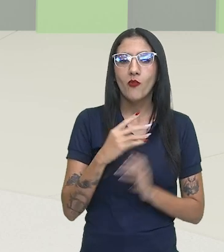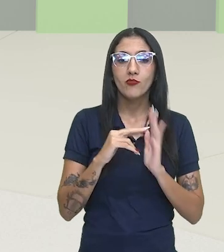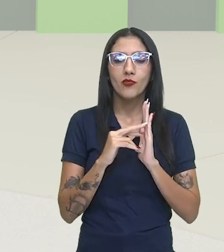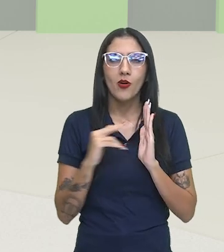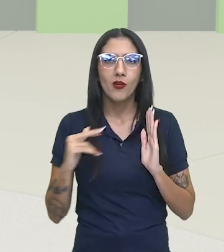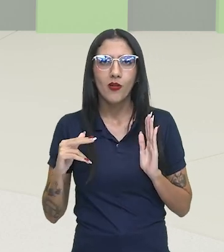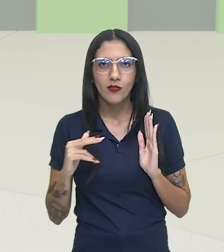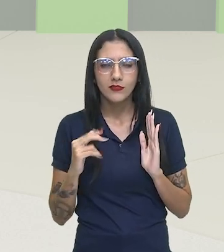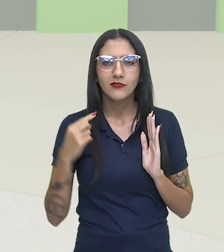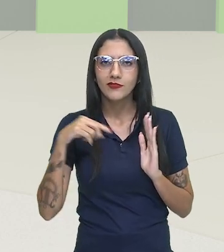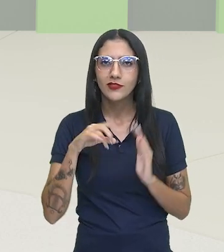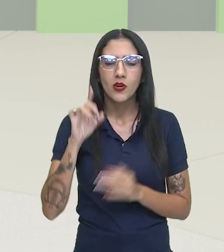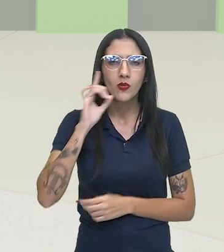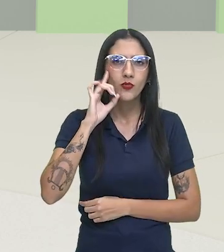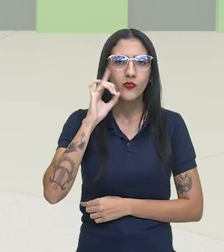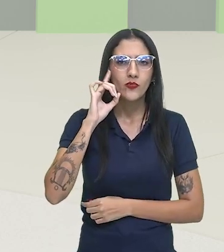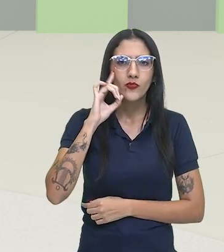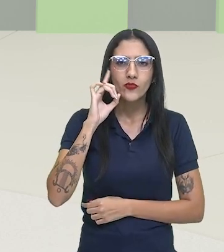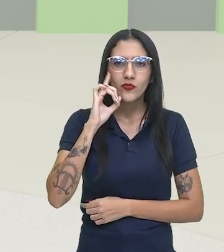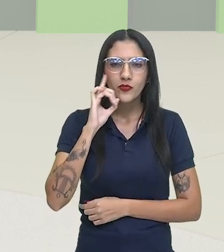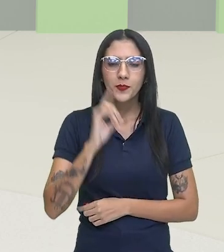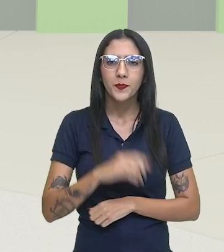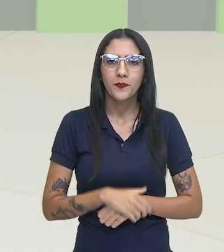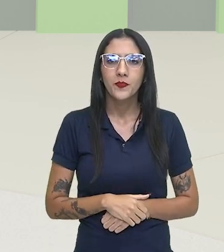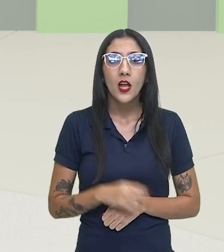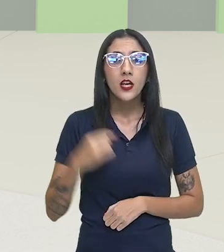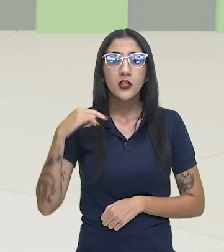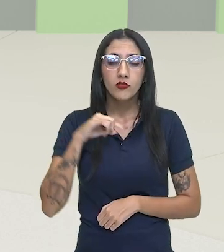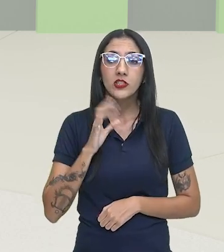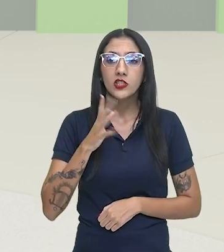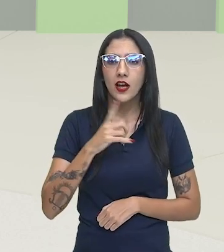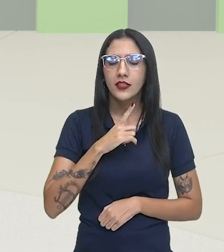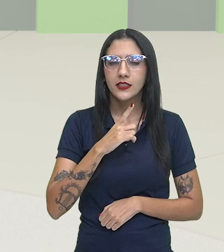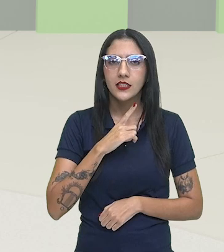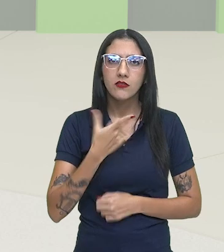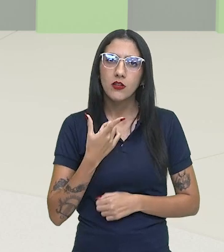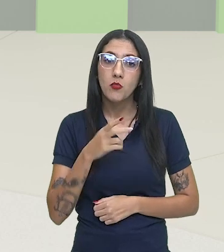seu dia a dia, no seu trabalho, que você passou a